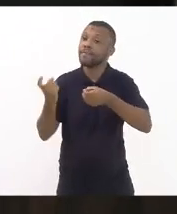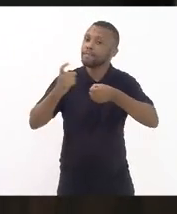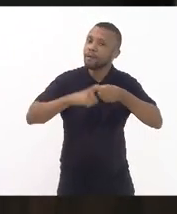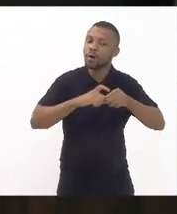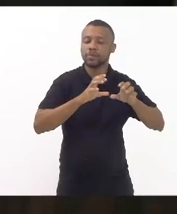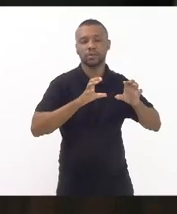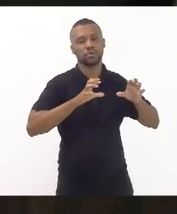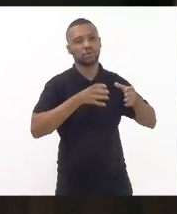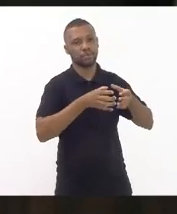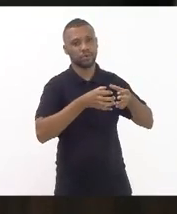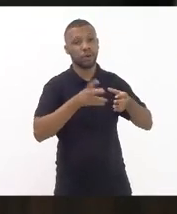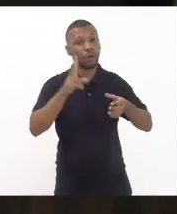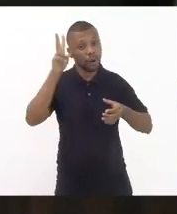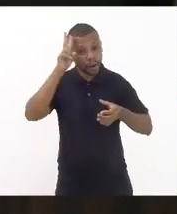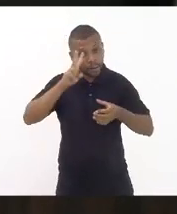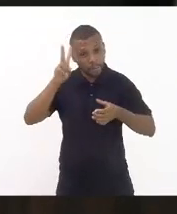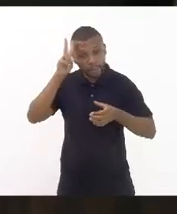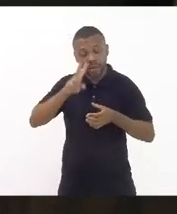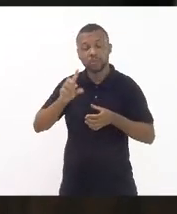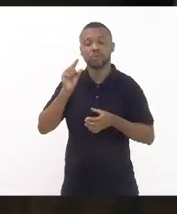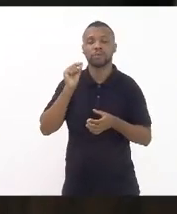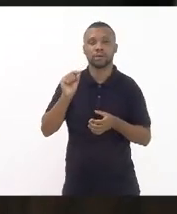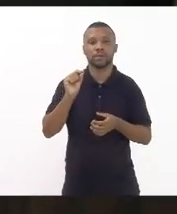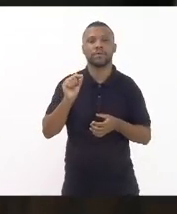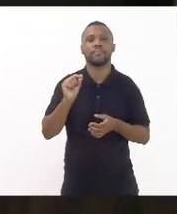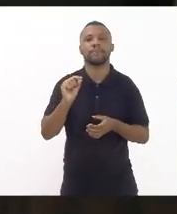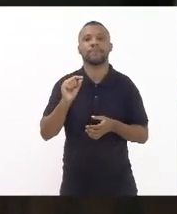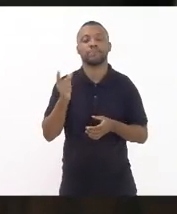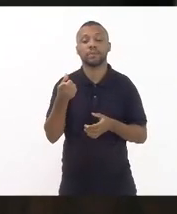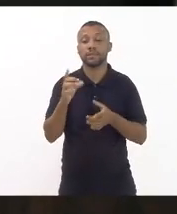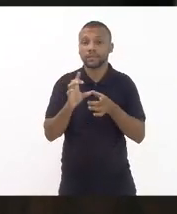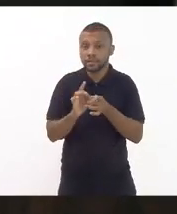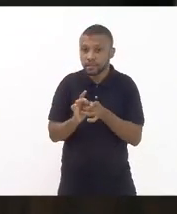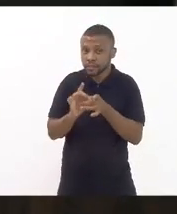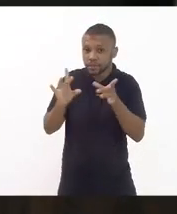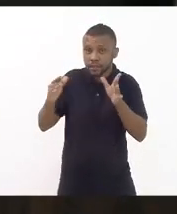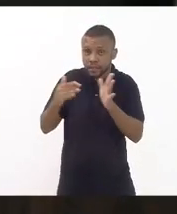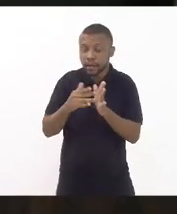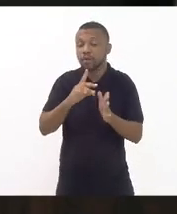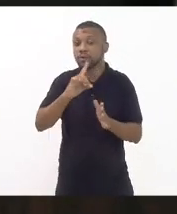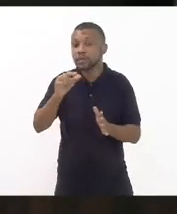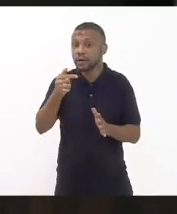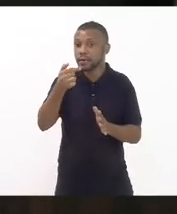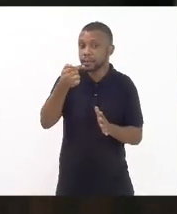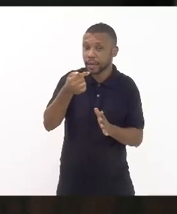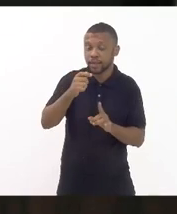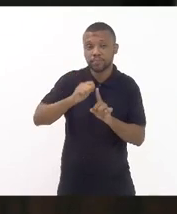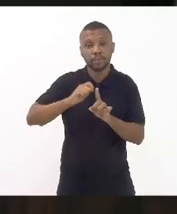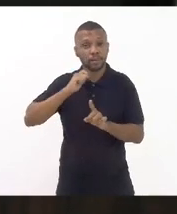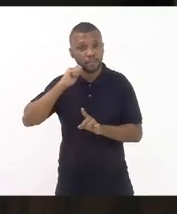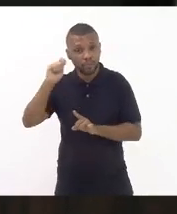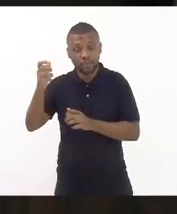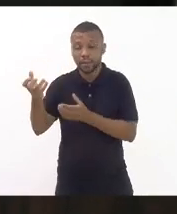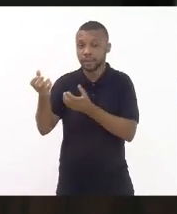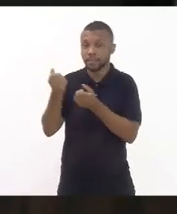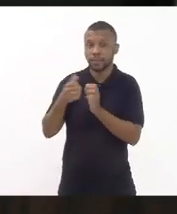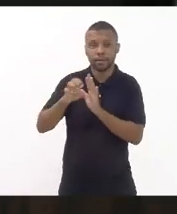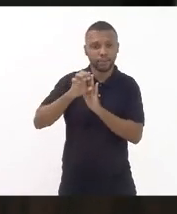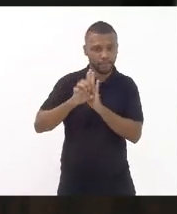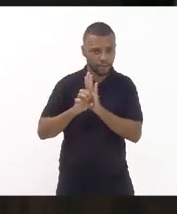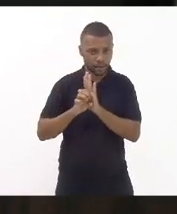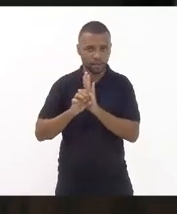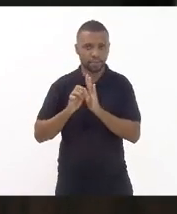retorna às comissões. Lembrando que estará à disposição até o dia 7 de abril para recebimento de